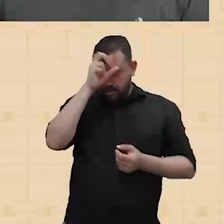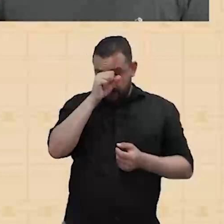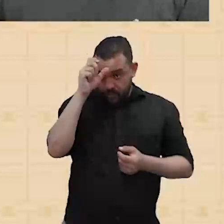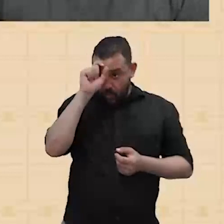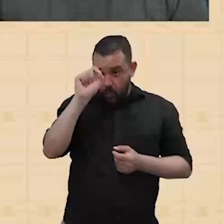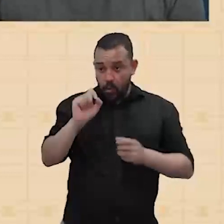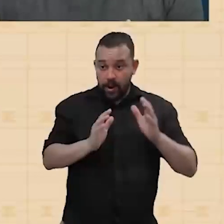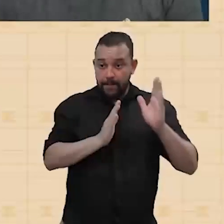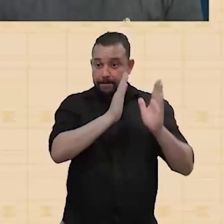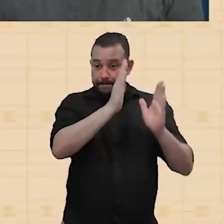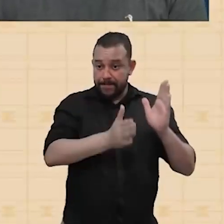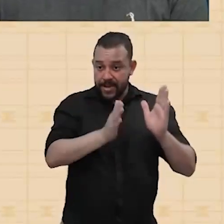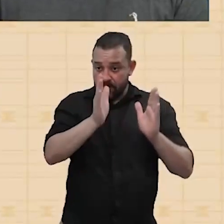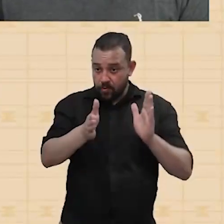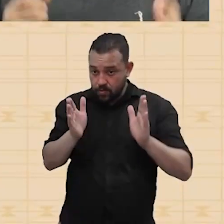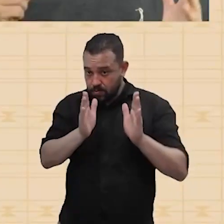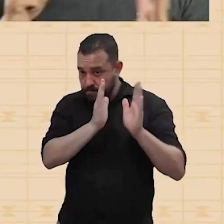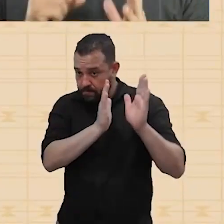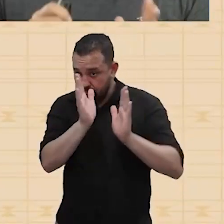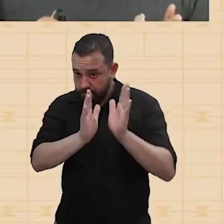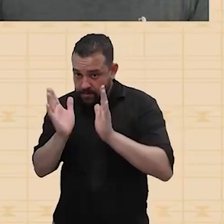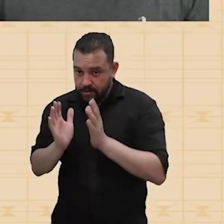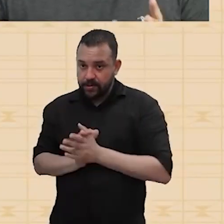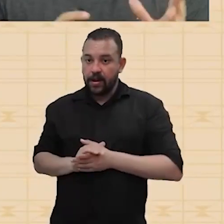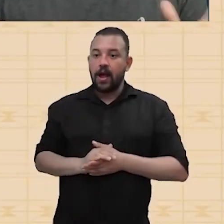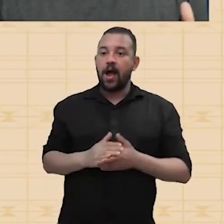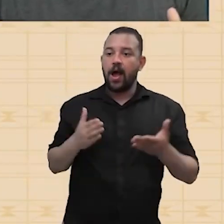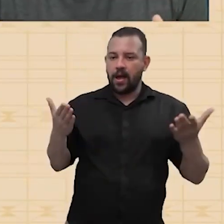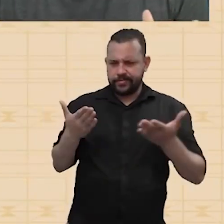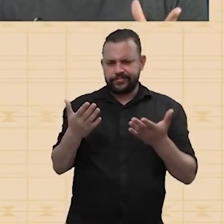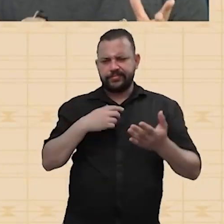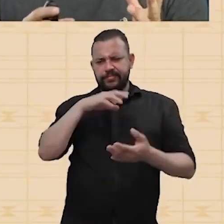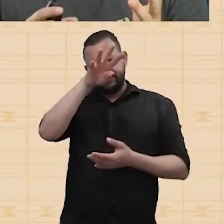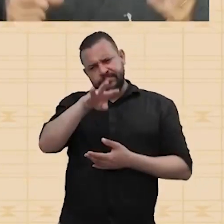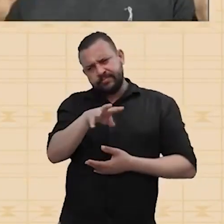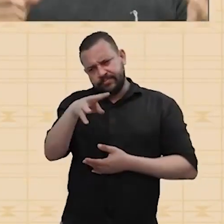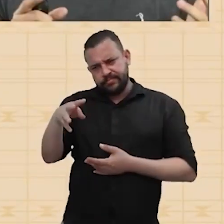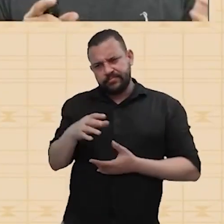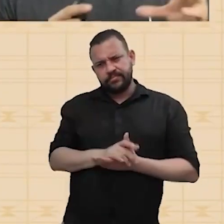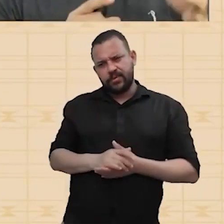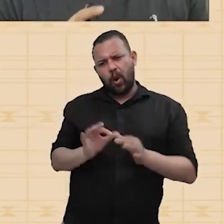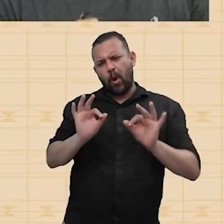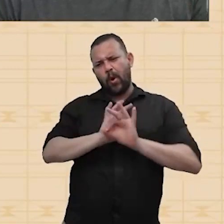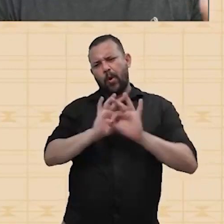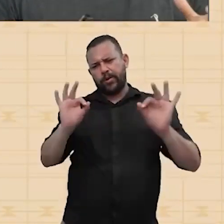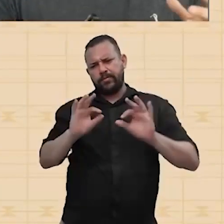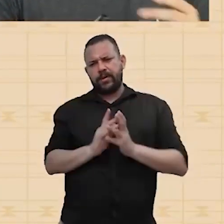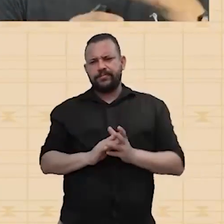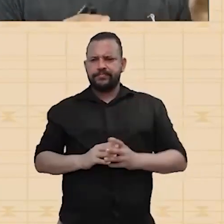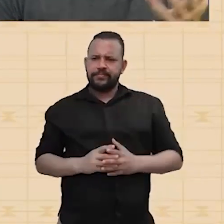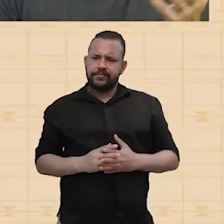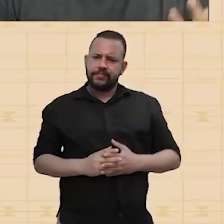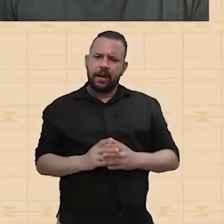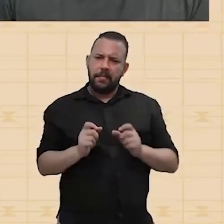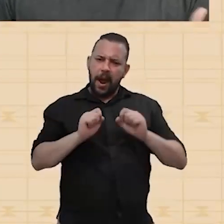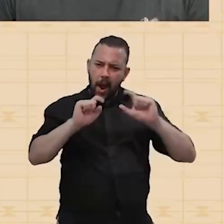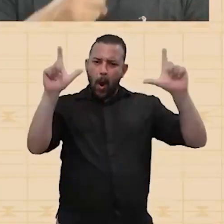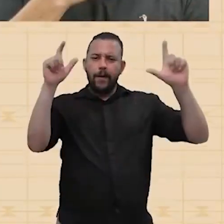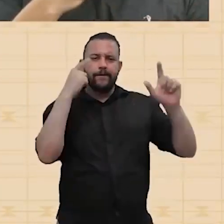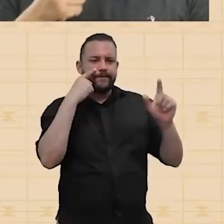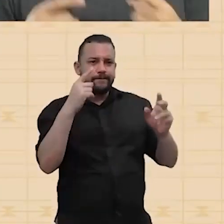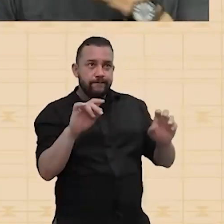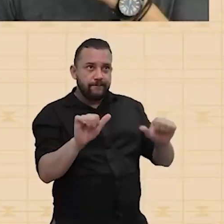período? Show de bola, vem comigo. Olha só, tabelinha aí. Ótimo, né? Deixa a tabelinha maior para você